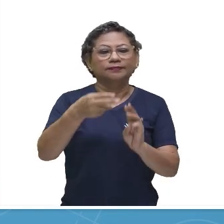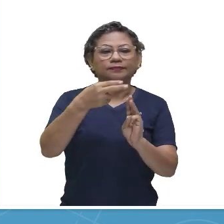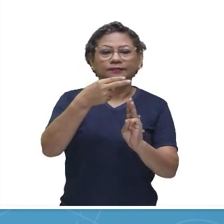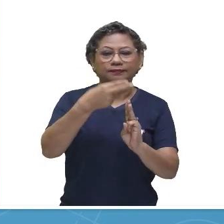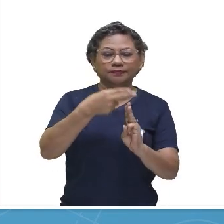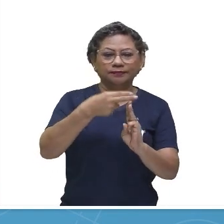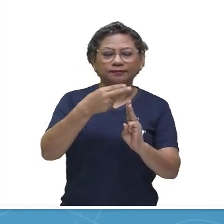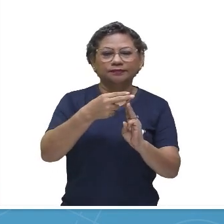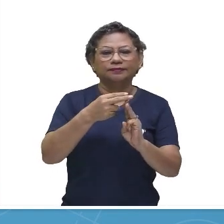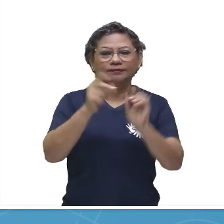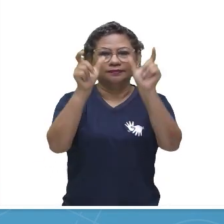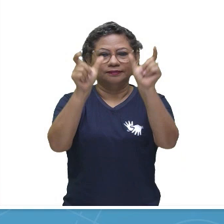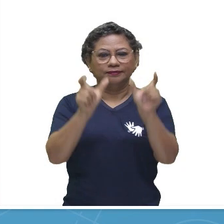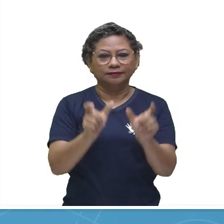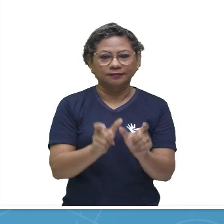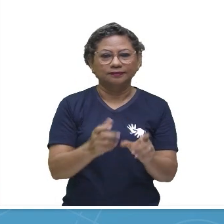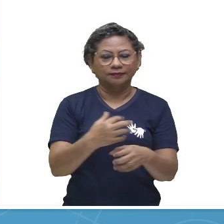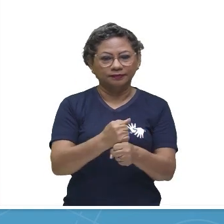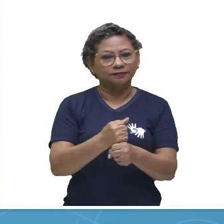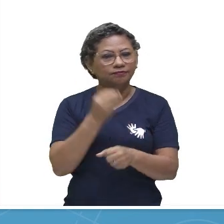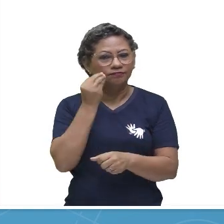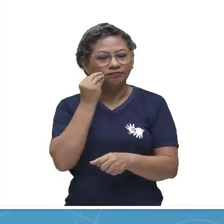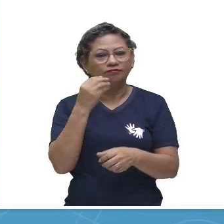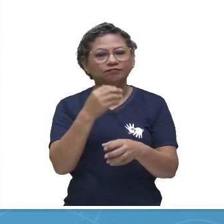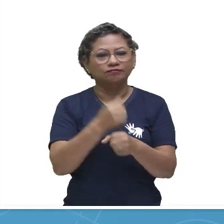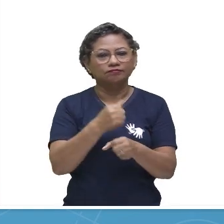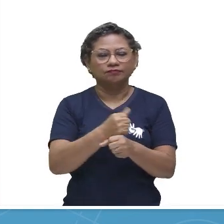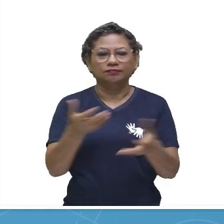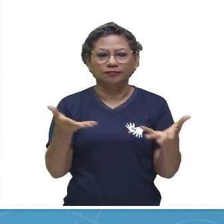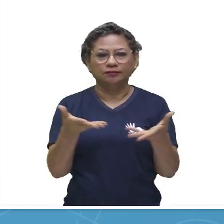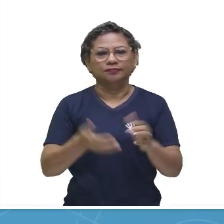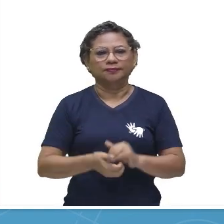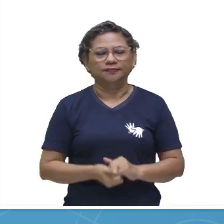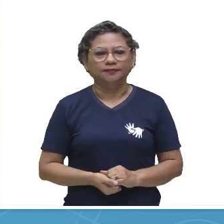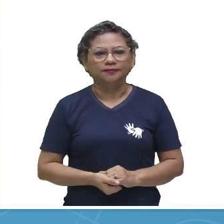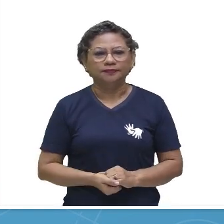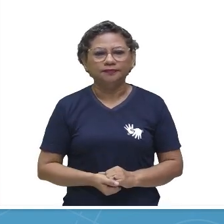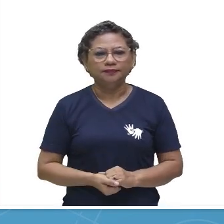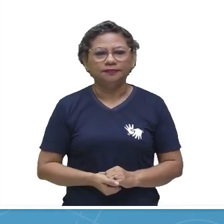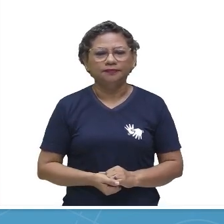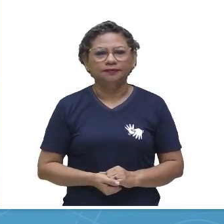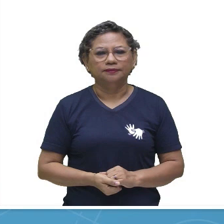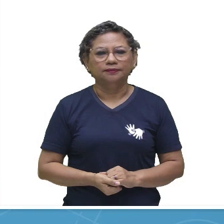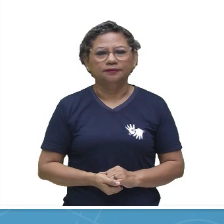expressões. Então, nós vamos calcular isso daqui, correto? Então, vamos ter aqui